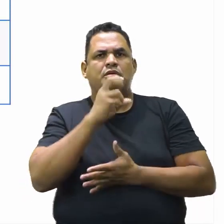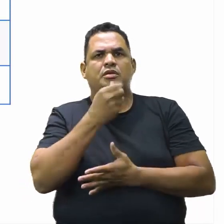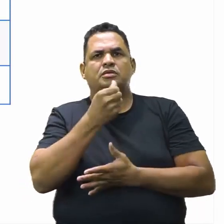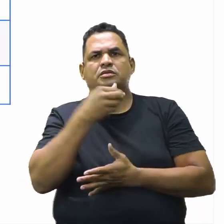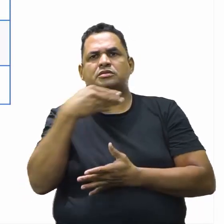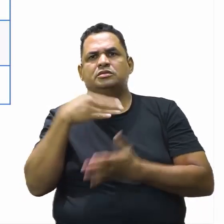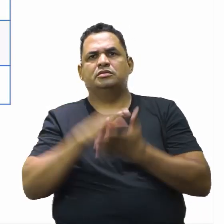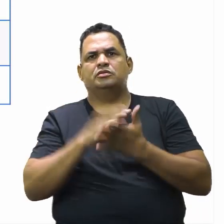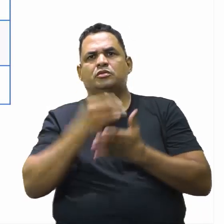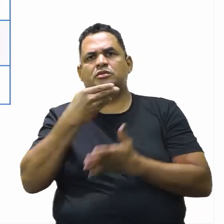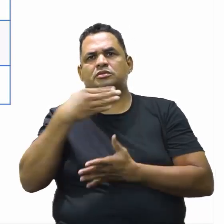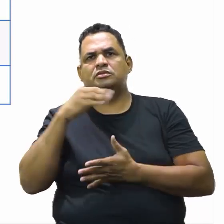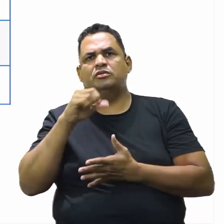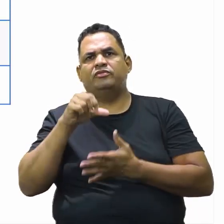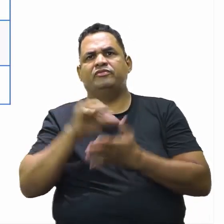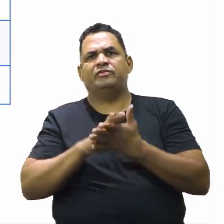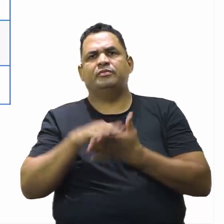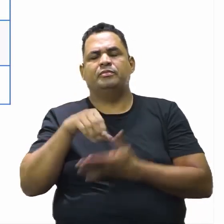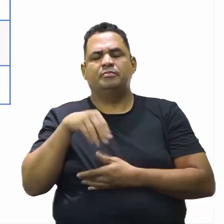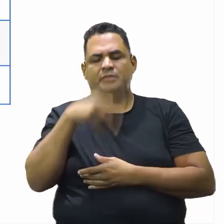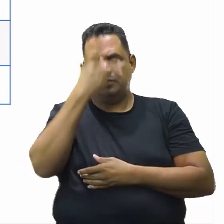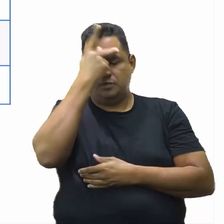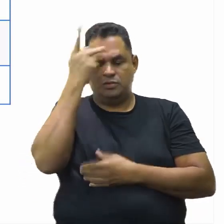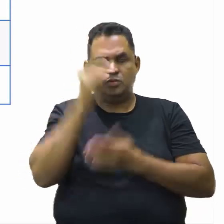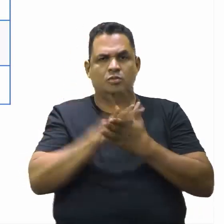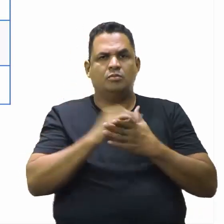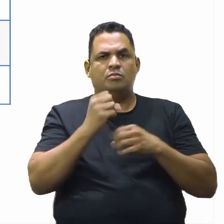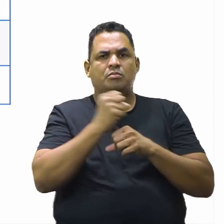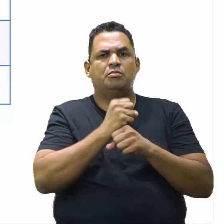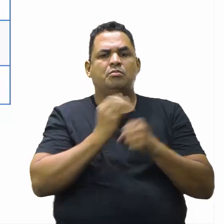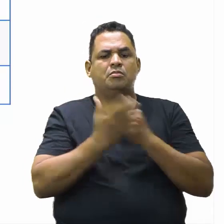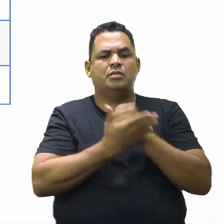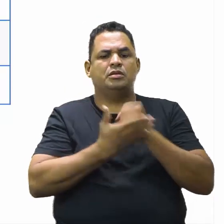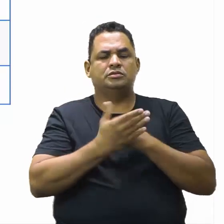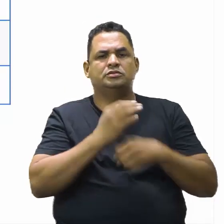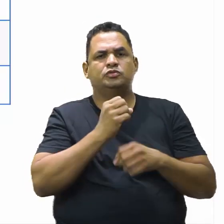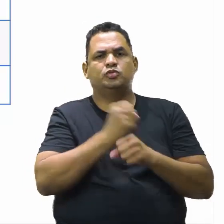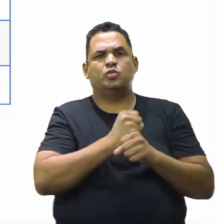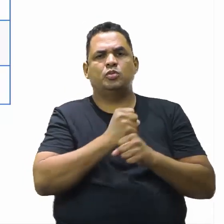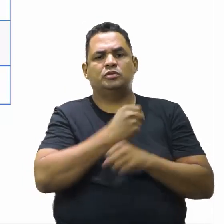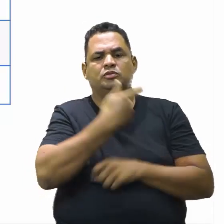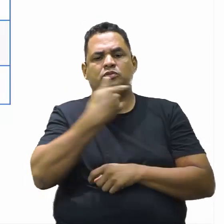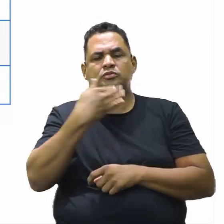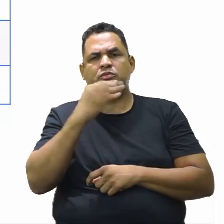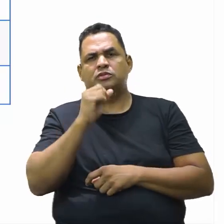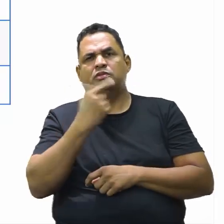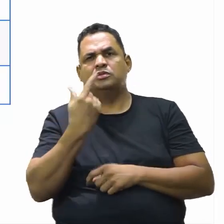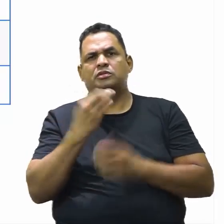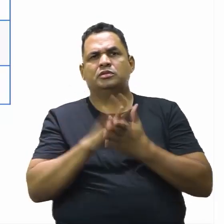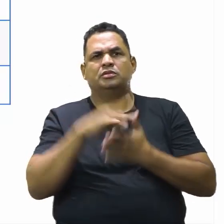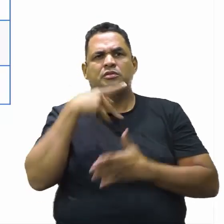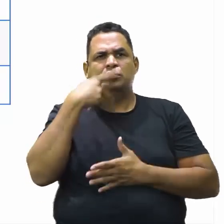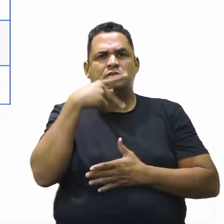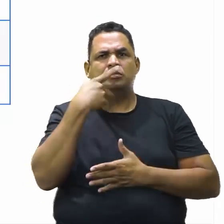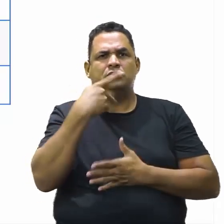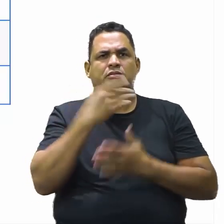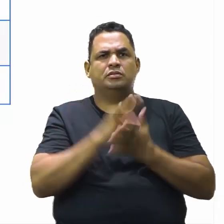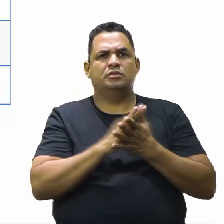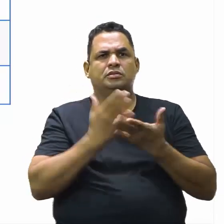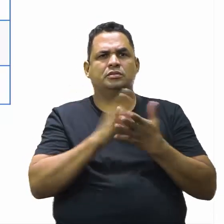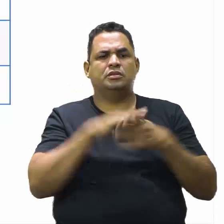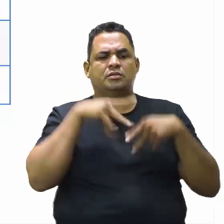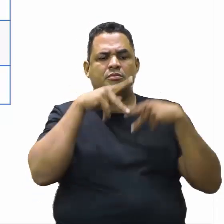1.562.409 pessoas, com base em 2010. Reforçando aí mais uma vez, falamos sobre a questão da